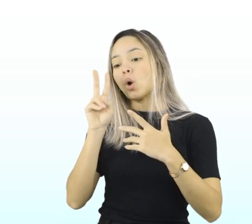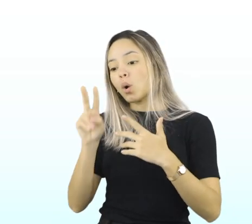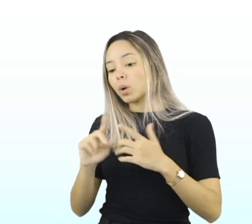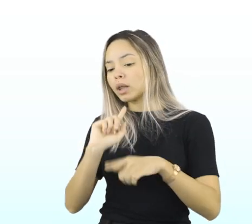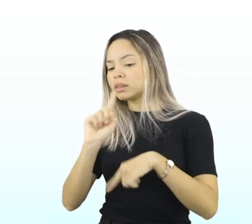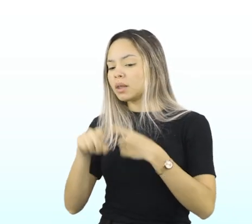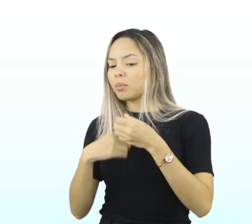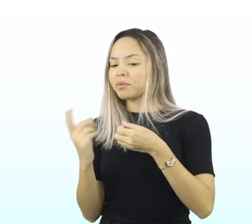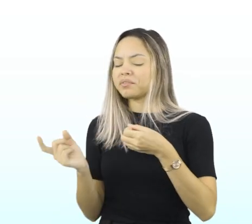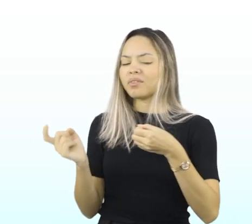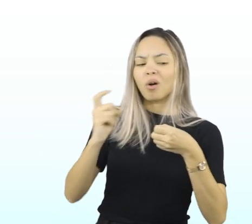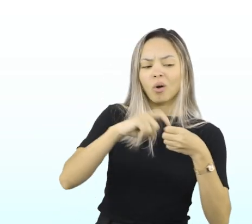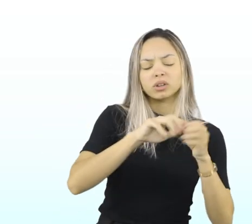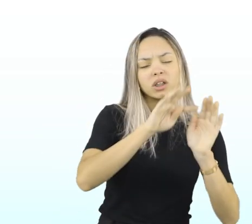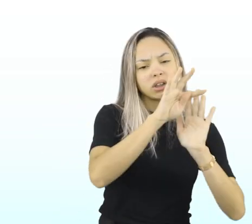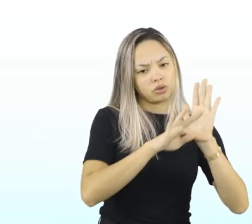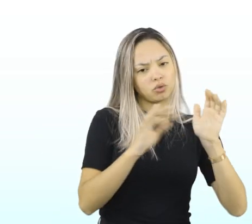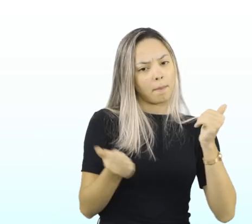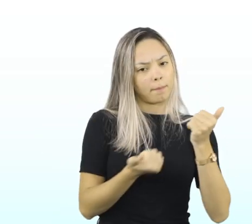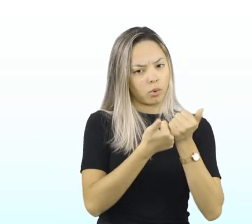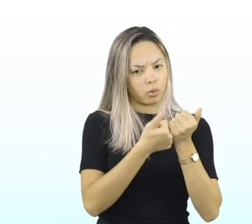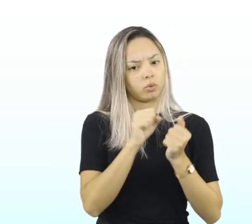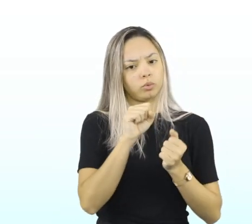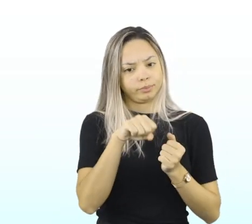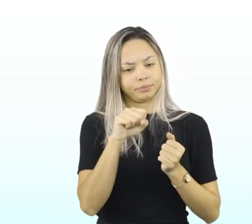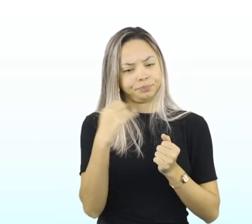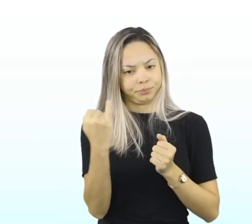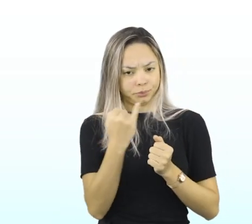Então, dá uma olhada lá. E depois você volta e pega os textos de